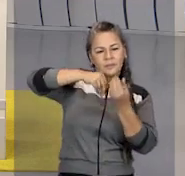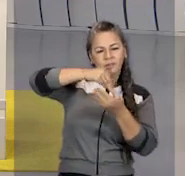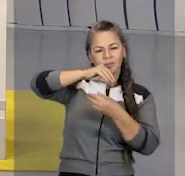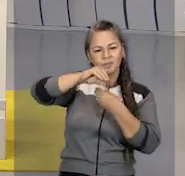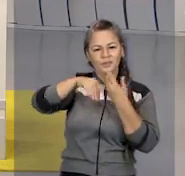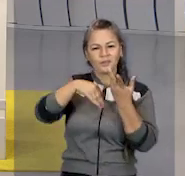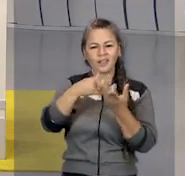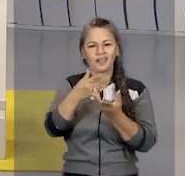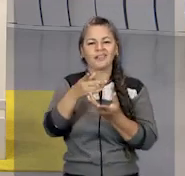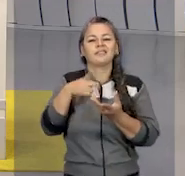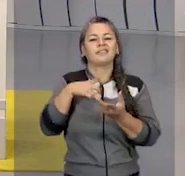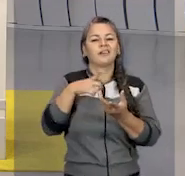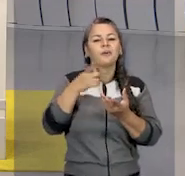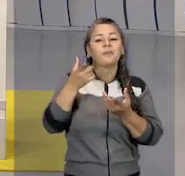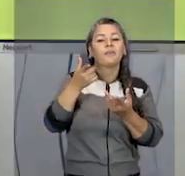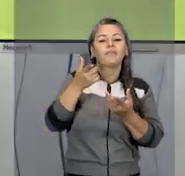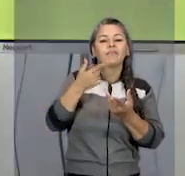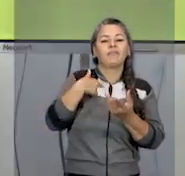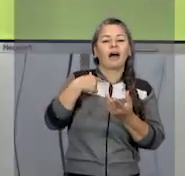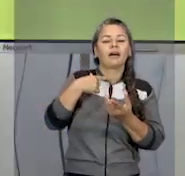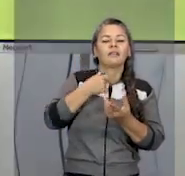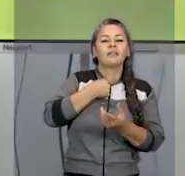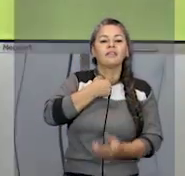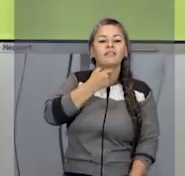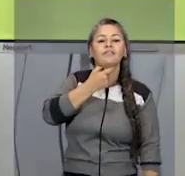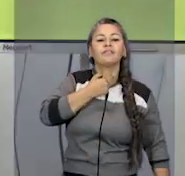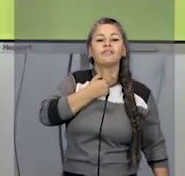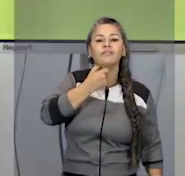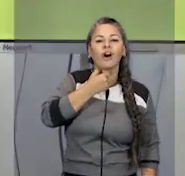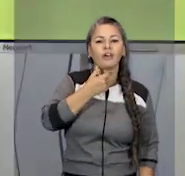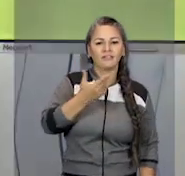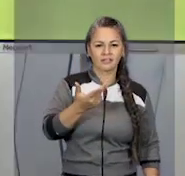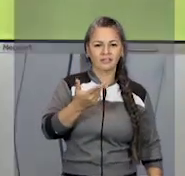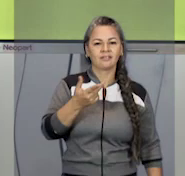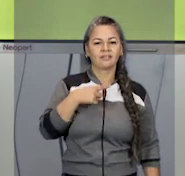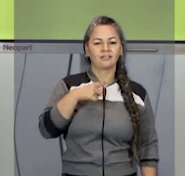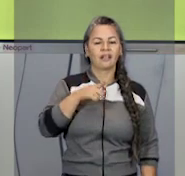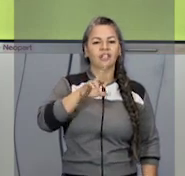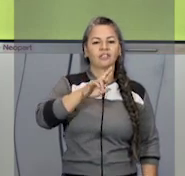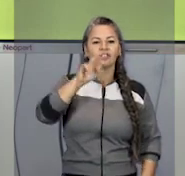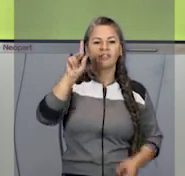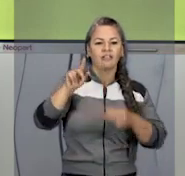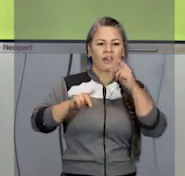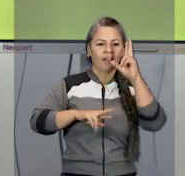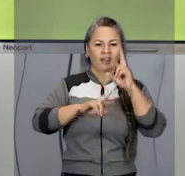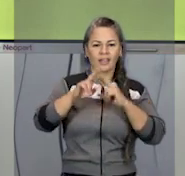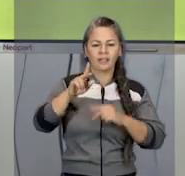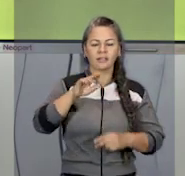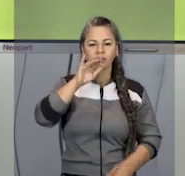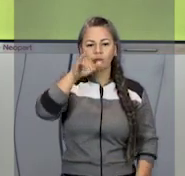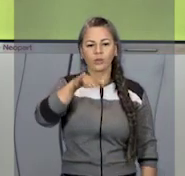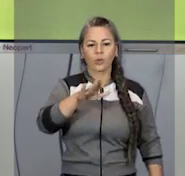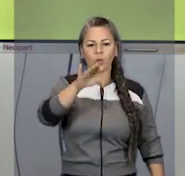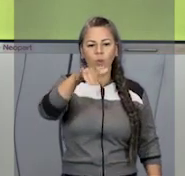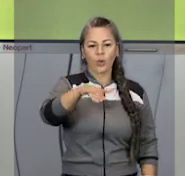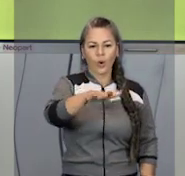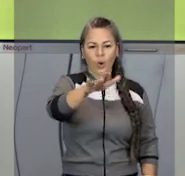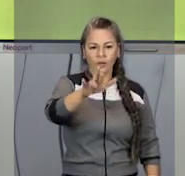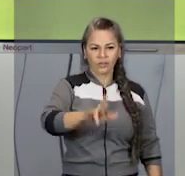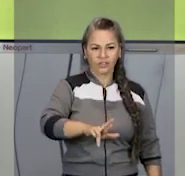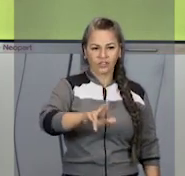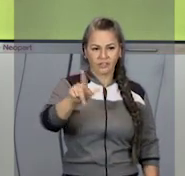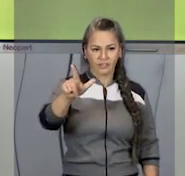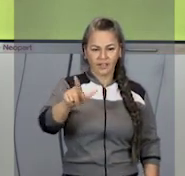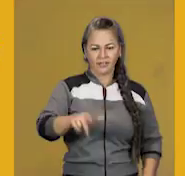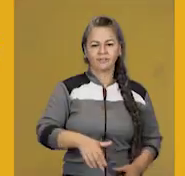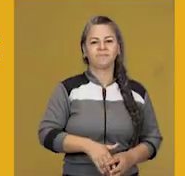como que ele vai mesclando aí para trazer essa sonoridade? Legal, né? Bom, gente, então